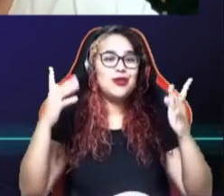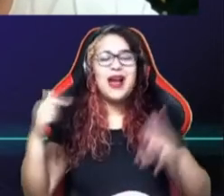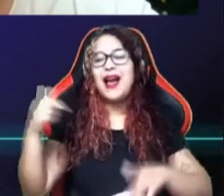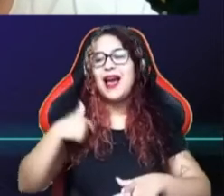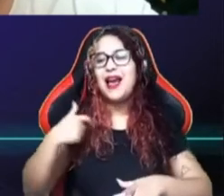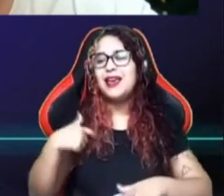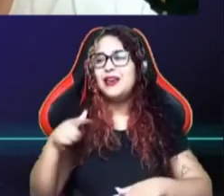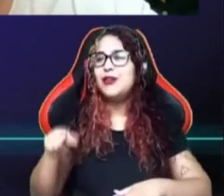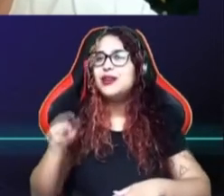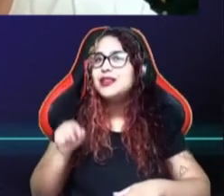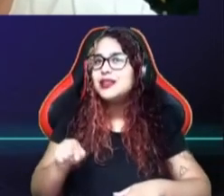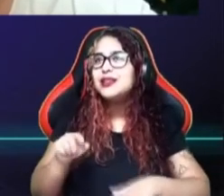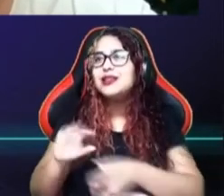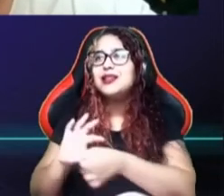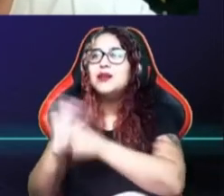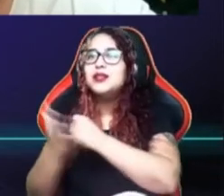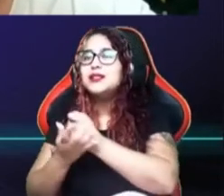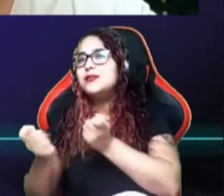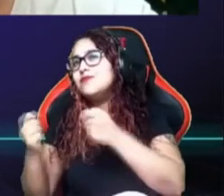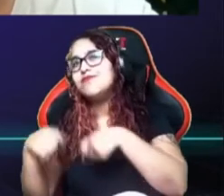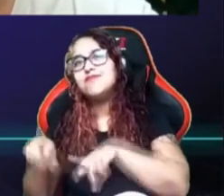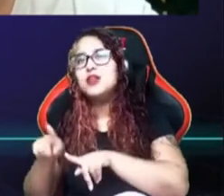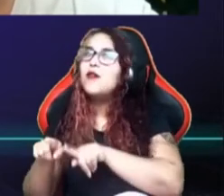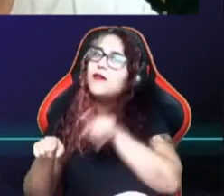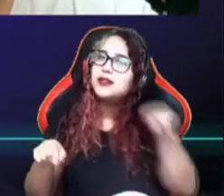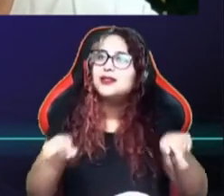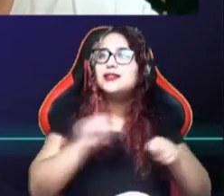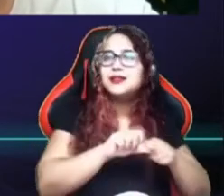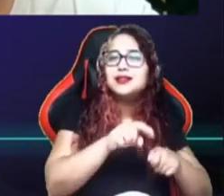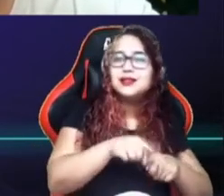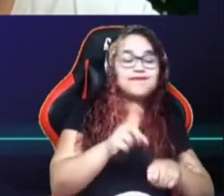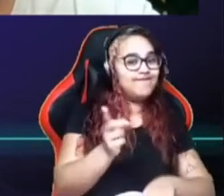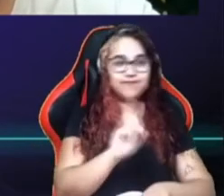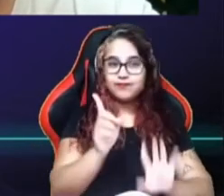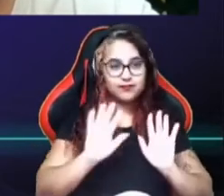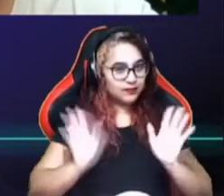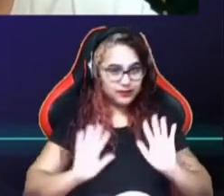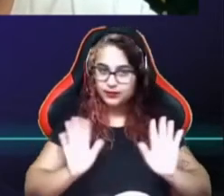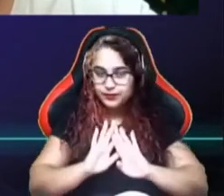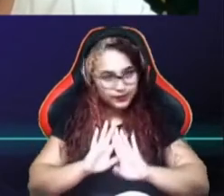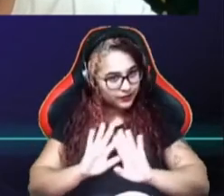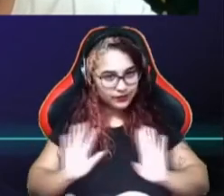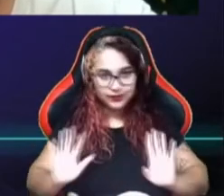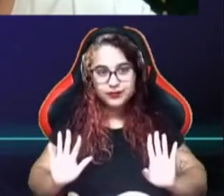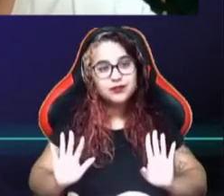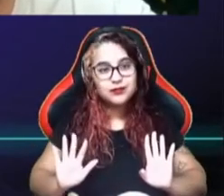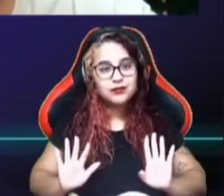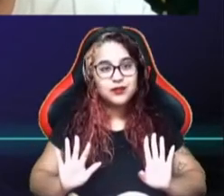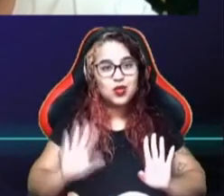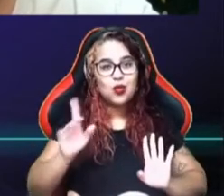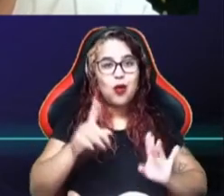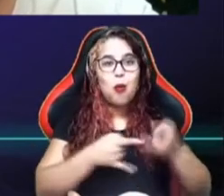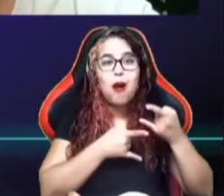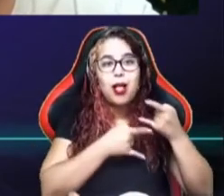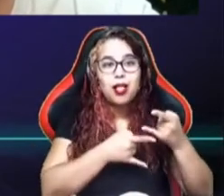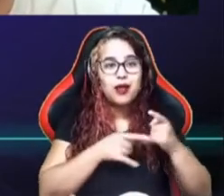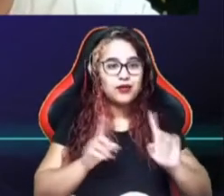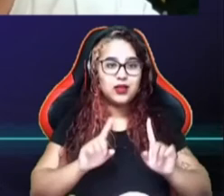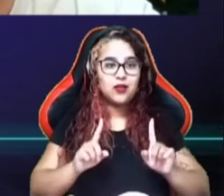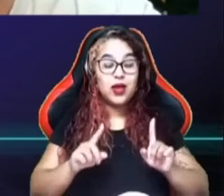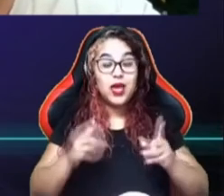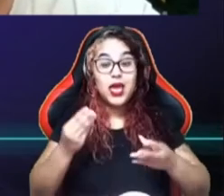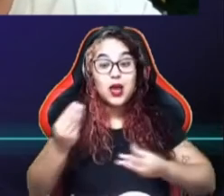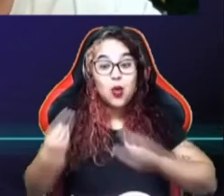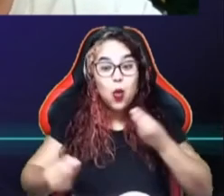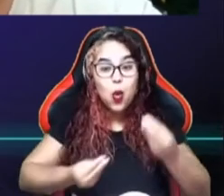tocar nesse jogo aí. Não, ele vê isso como, não é como meio que uma live ou como um show, ele vê como é que eu falo com esse público. Então